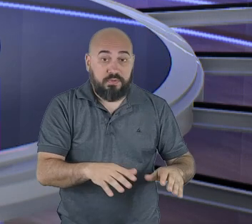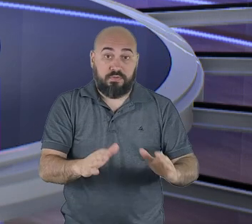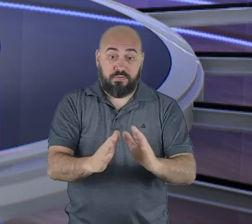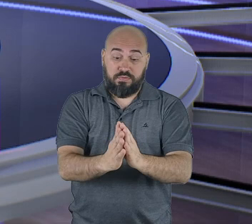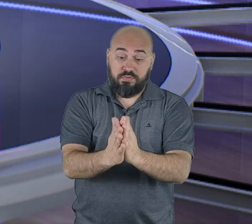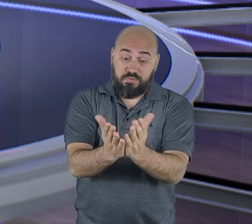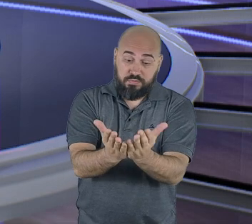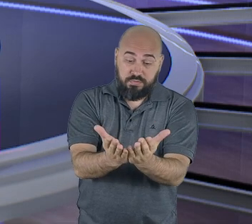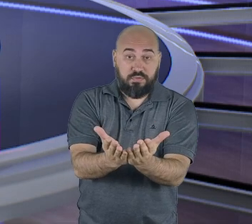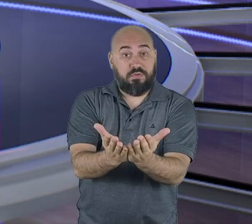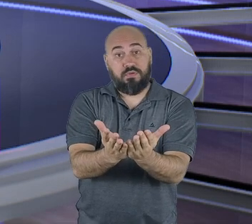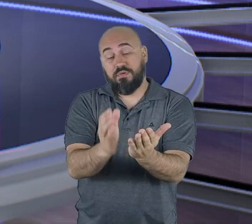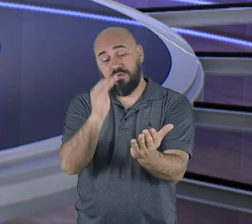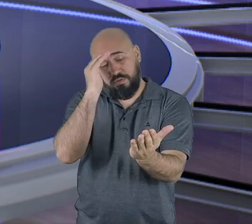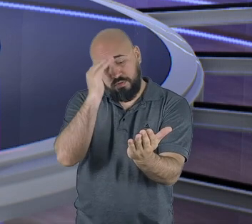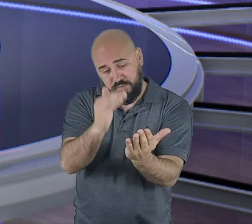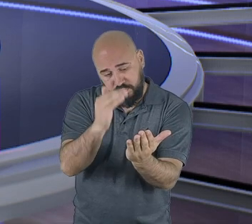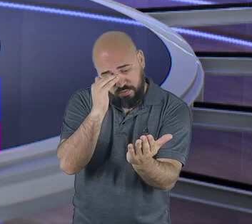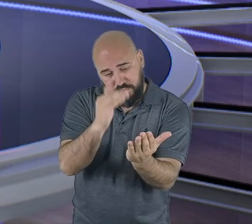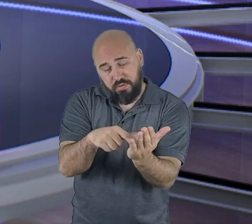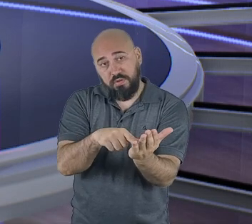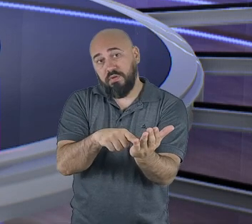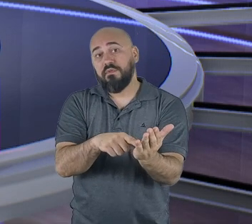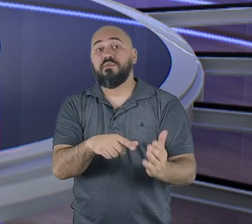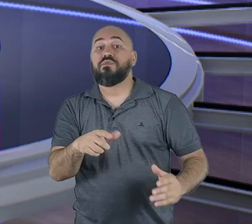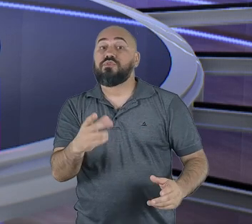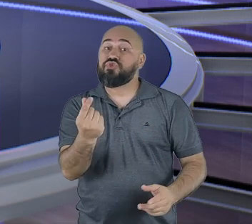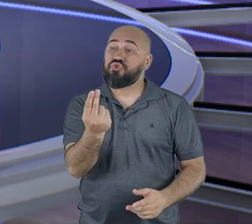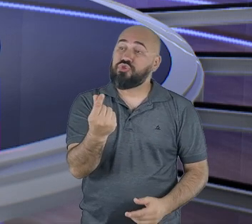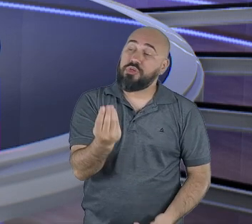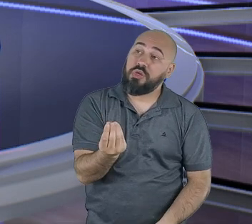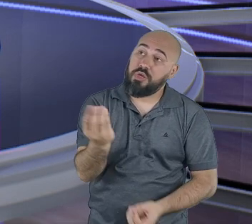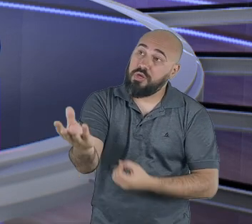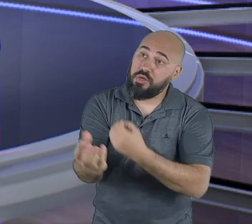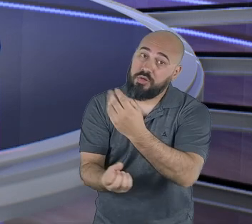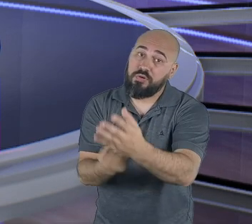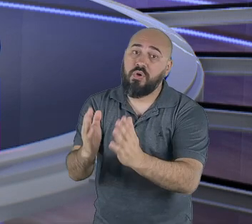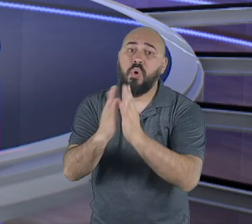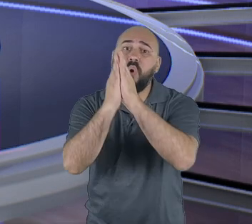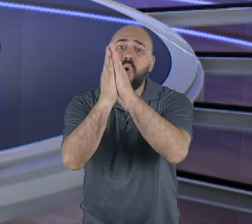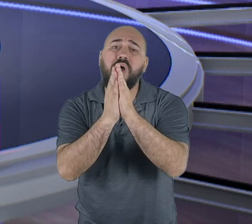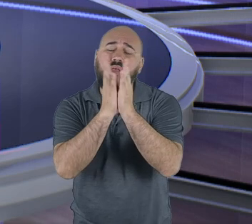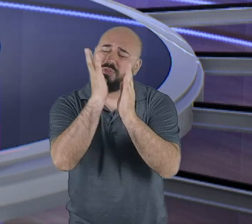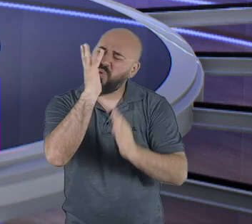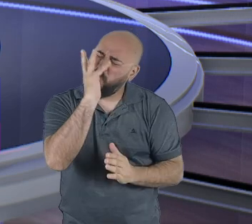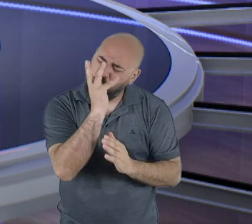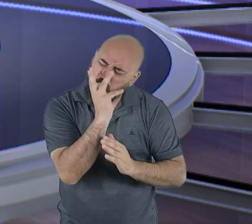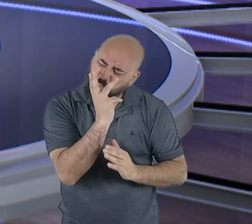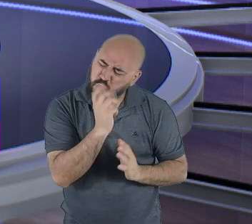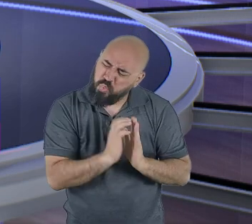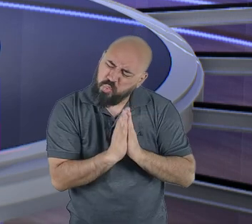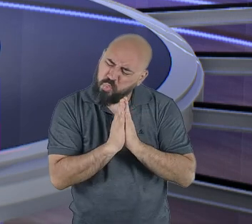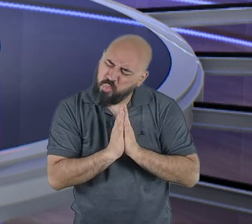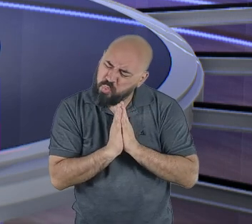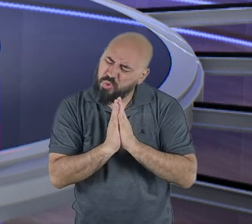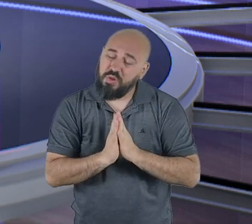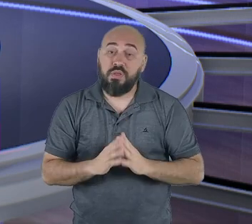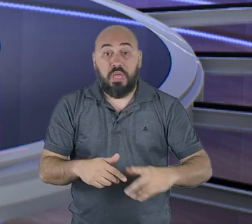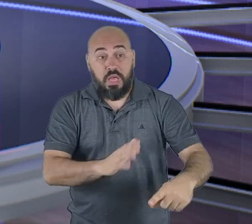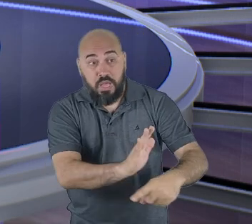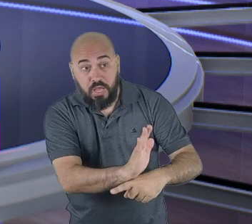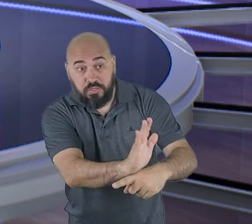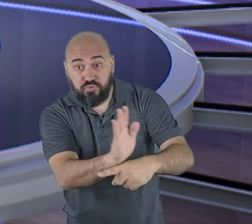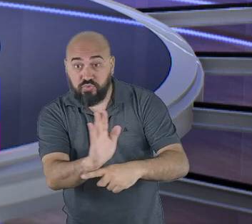estátuas, adoram livros sagrados, doam dinheiro, fazem longas orações e até ajudam as pessoas,